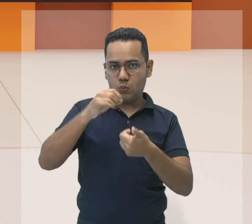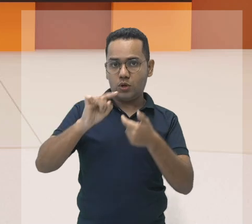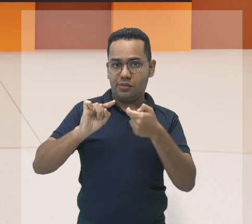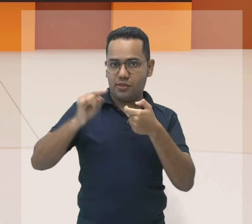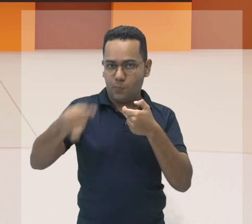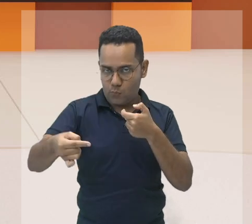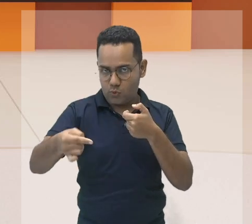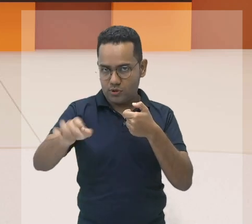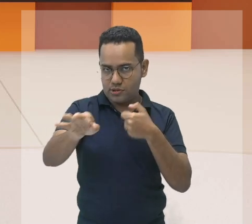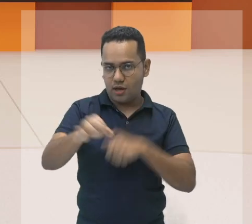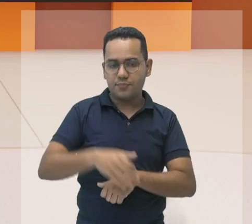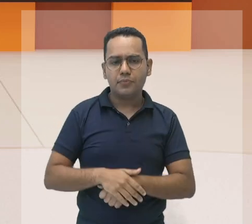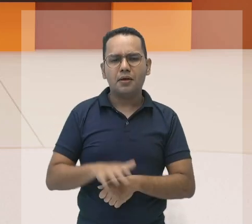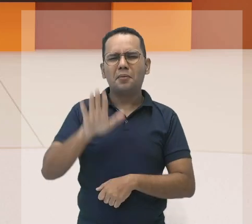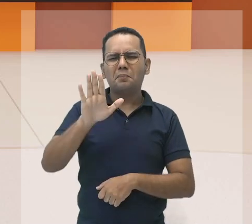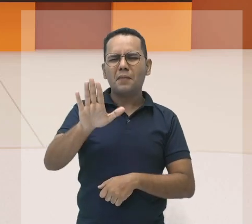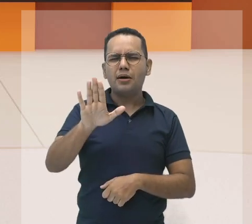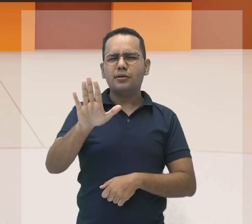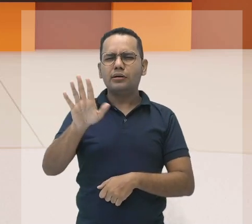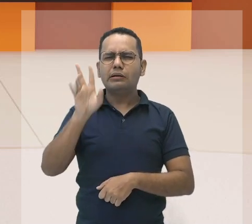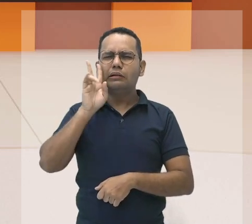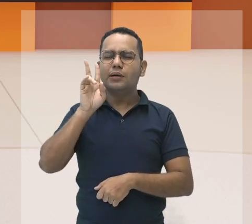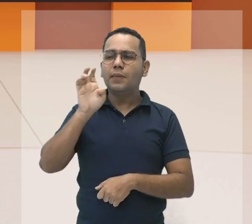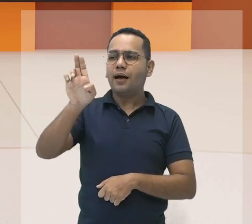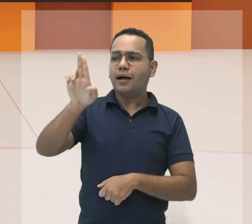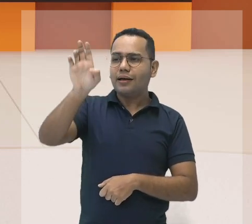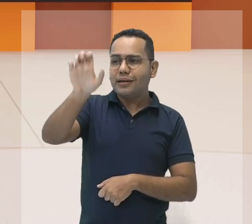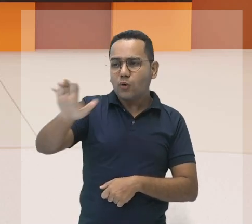pós-guerra, pós-Segunda Guerra Mundial. A Europa está